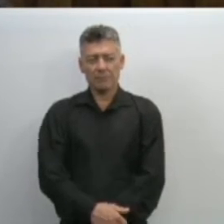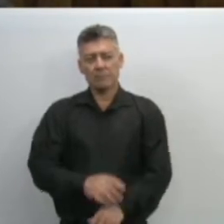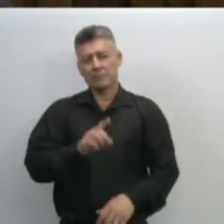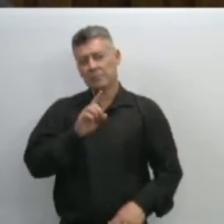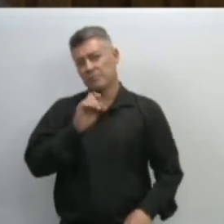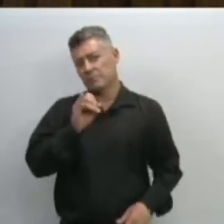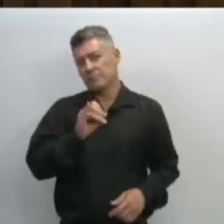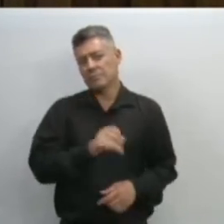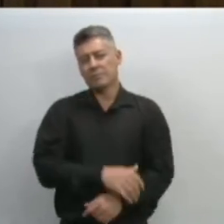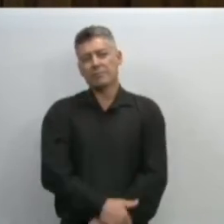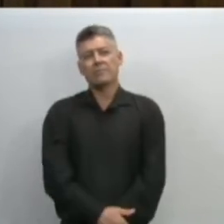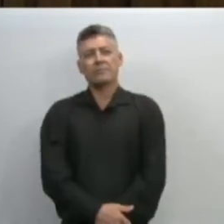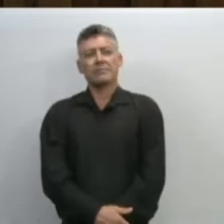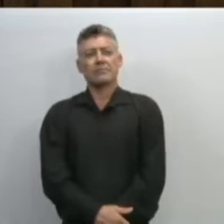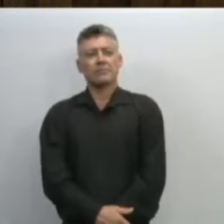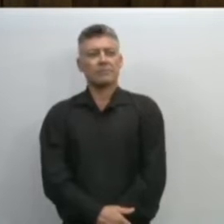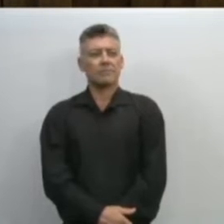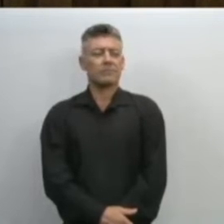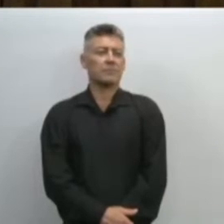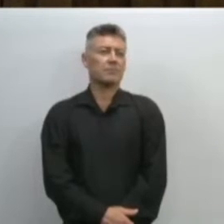Basílio. Muito